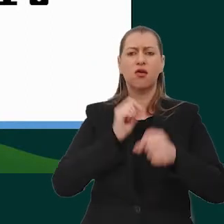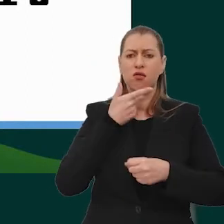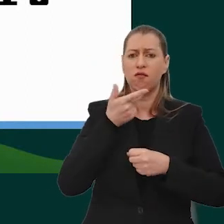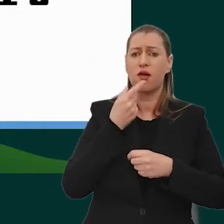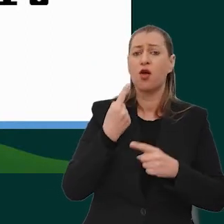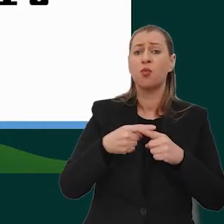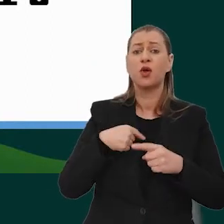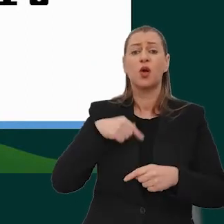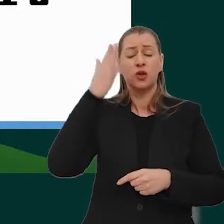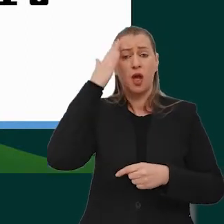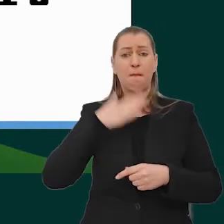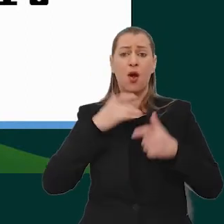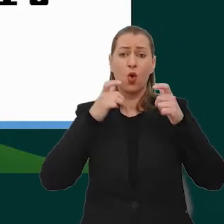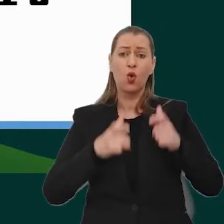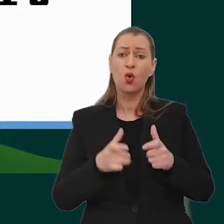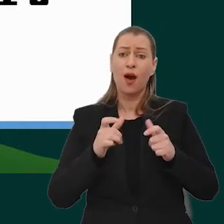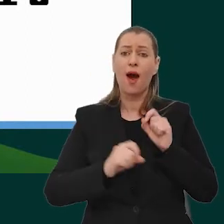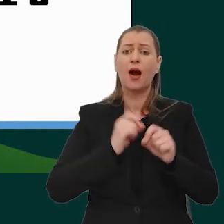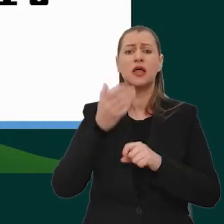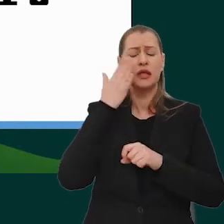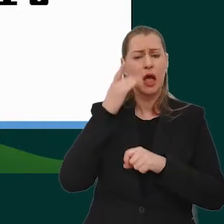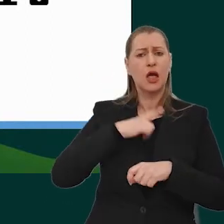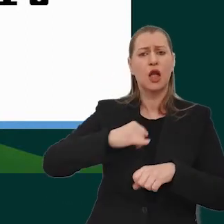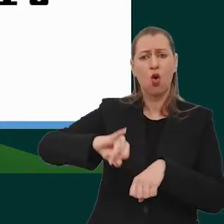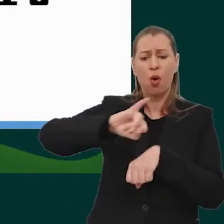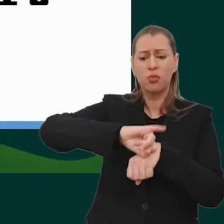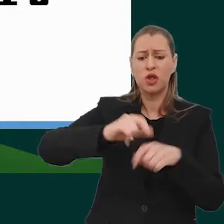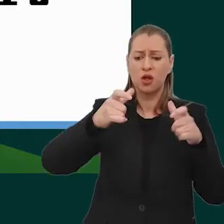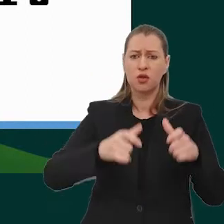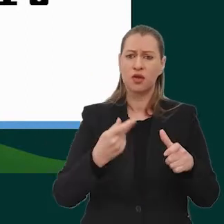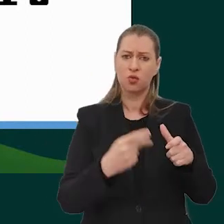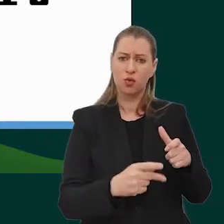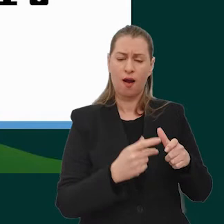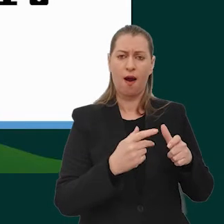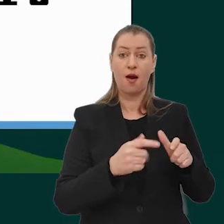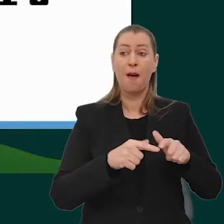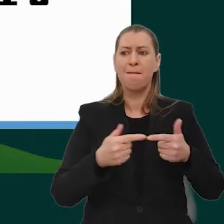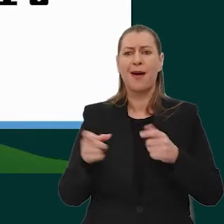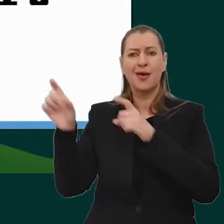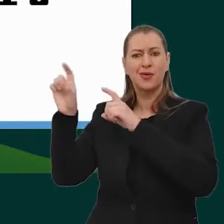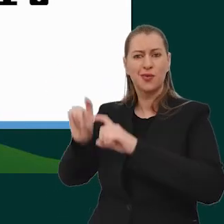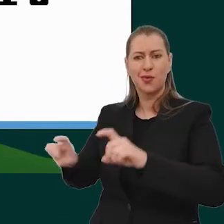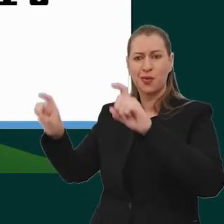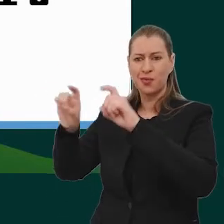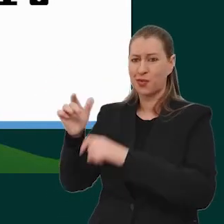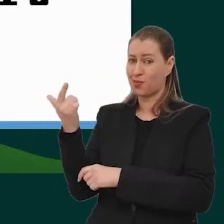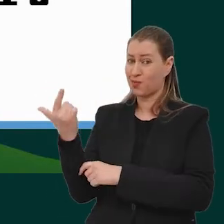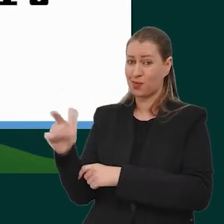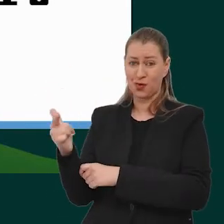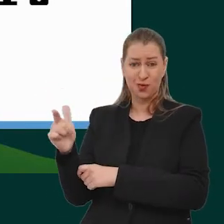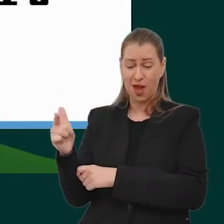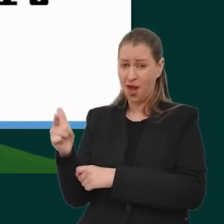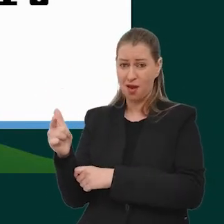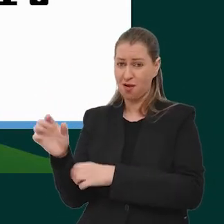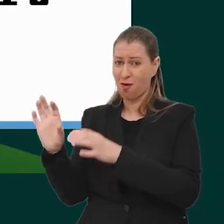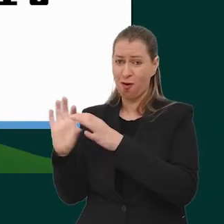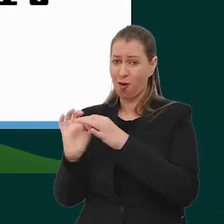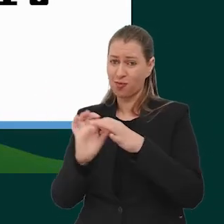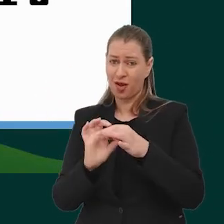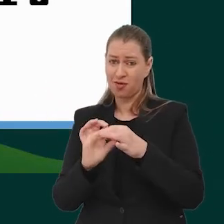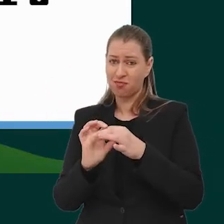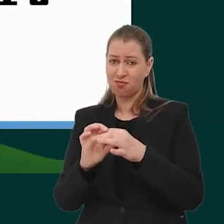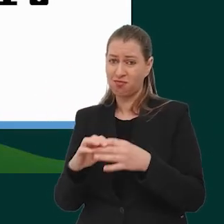gente já sabe de cara que existe um objeto naquele lugar. Só que o computador não tem esses sentidos, ele não tem todas